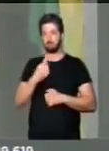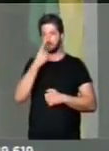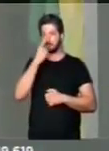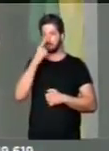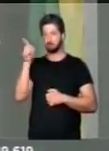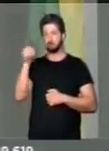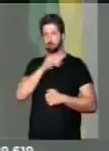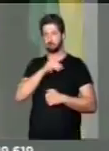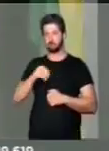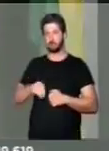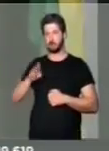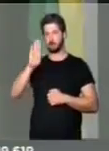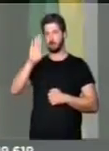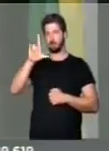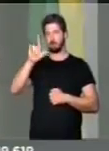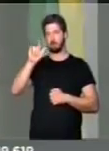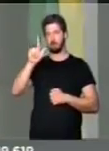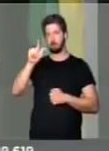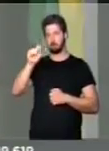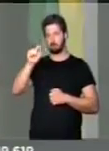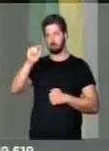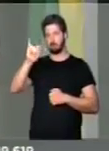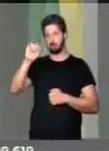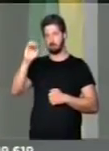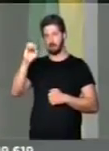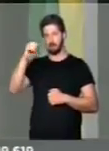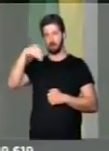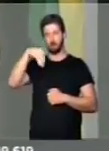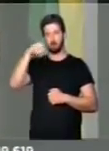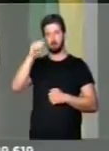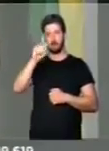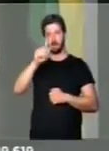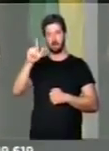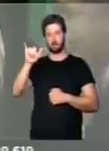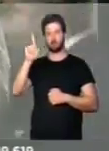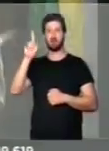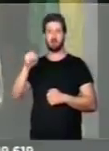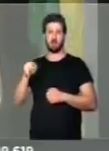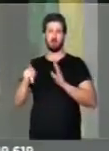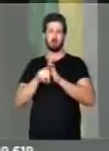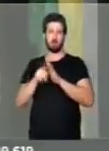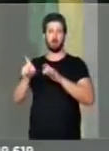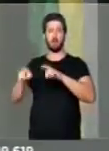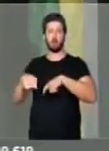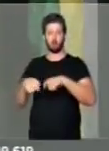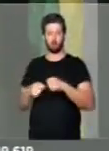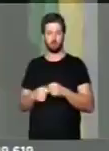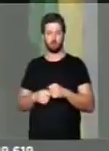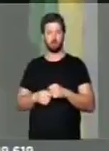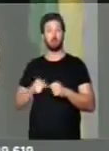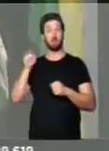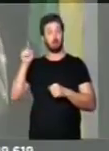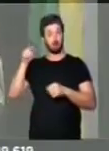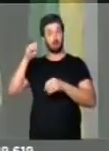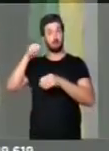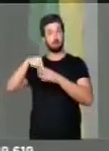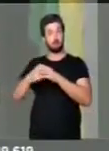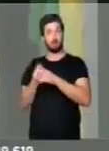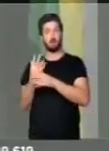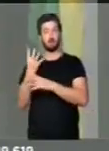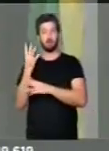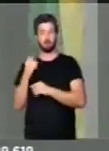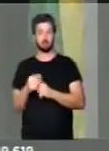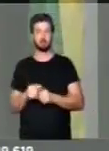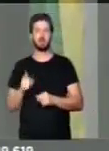do ministro Blairo Maggi, que é do ramo, que é do setor, que é plantador,